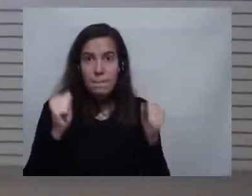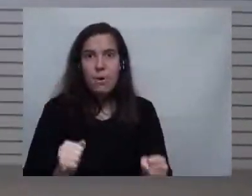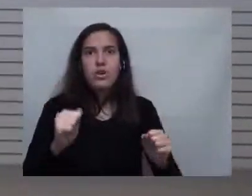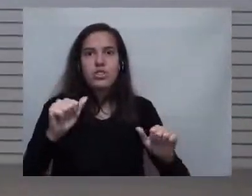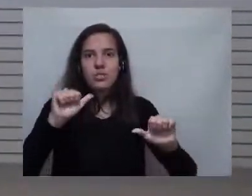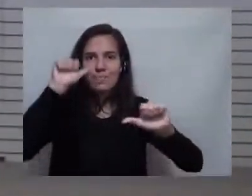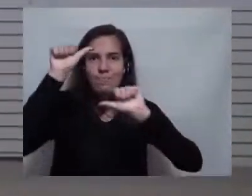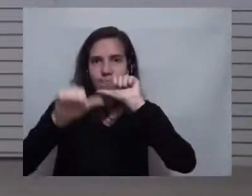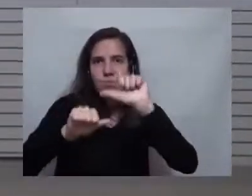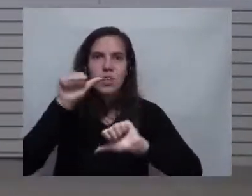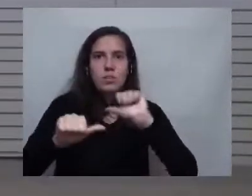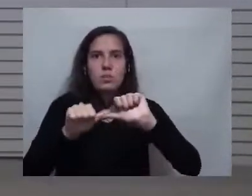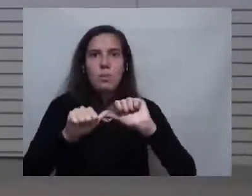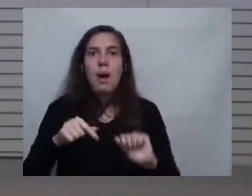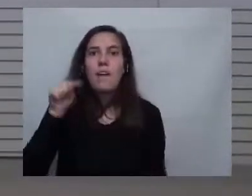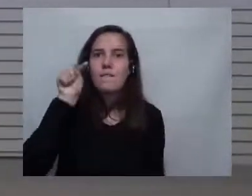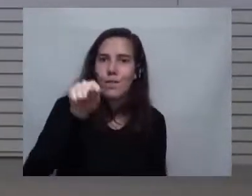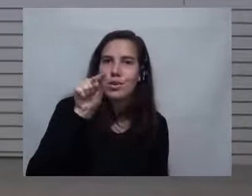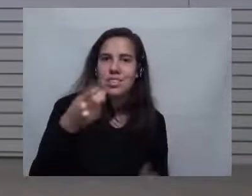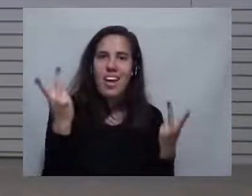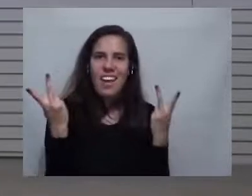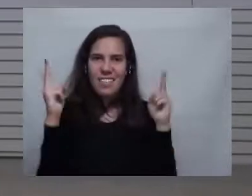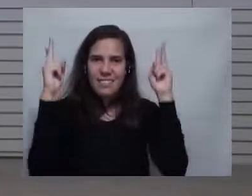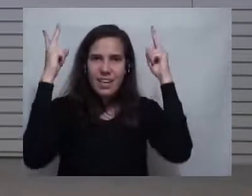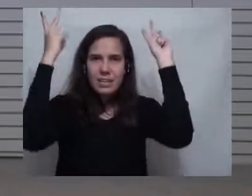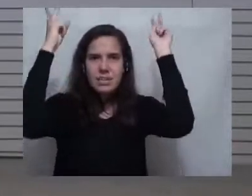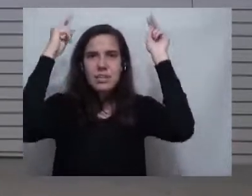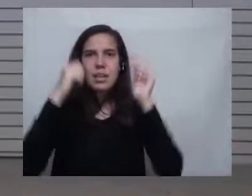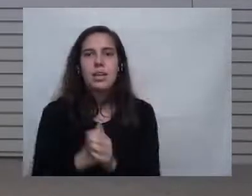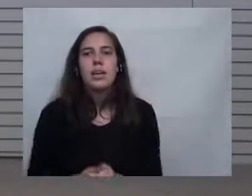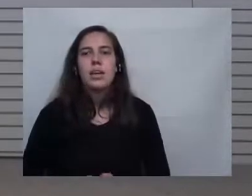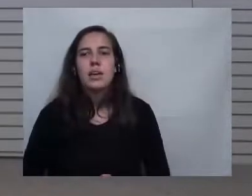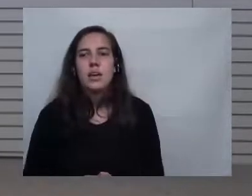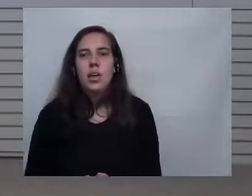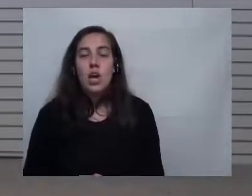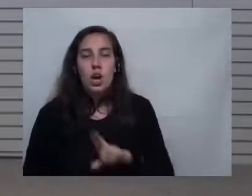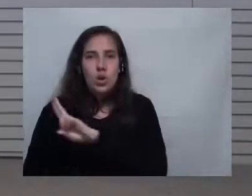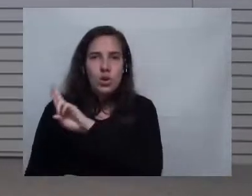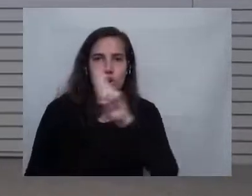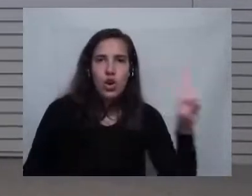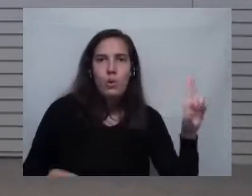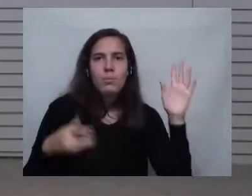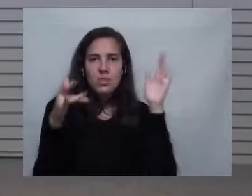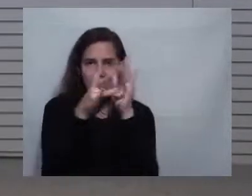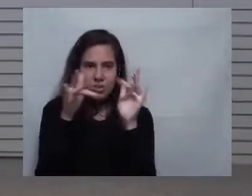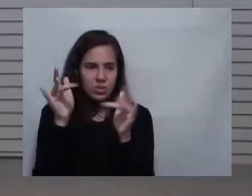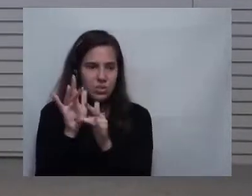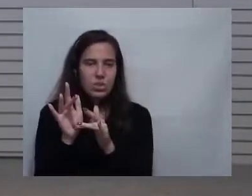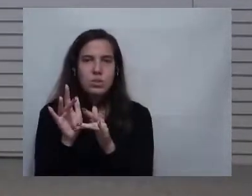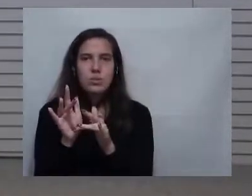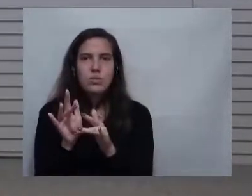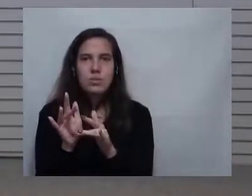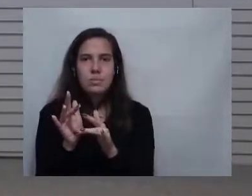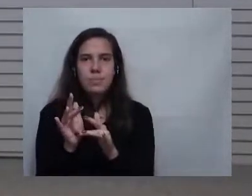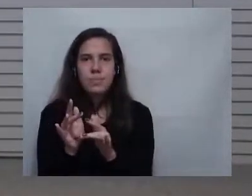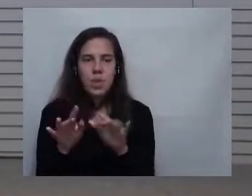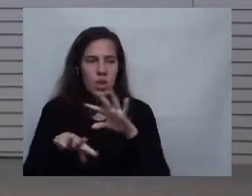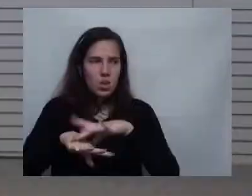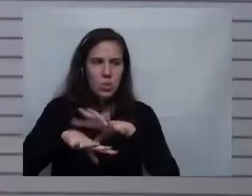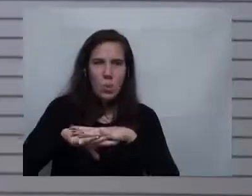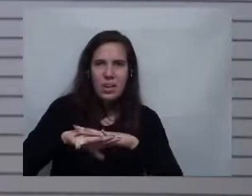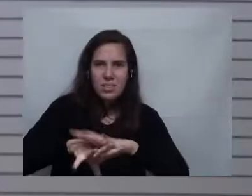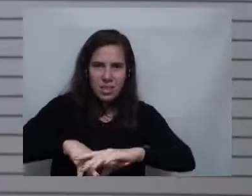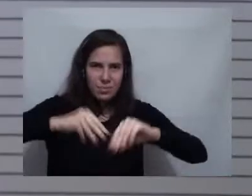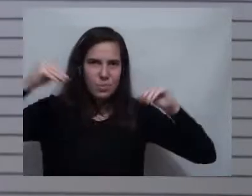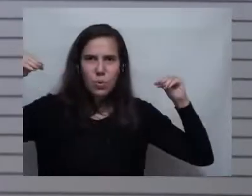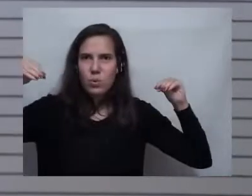e as doenças as dores diárias o nome de Jesus e as suas manias